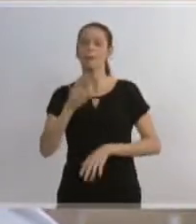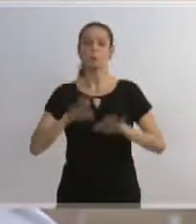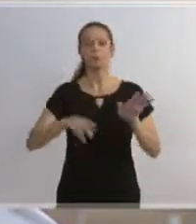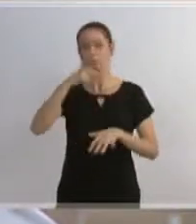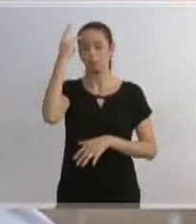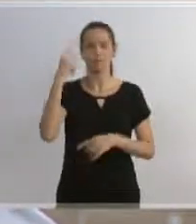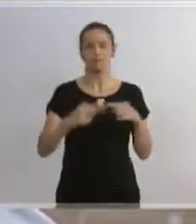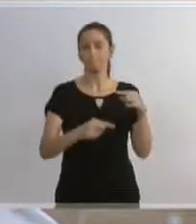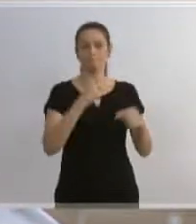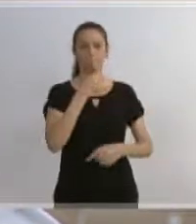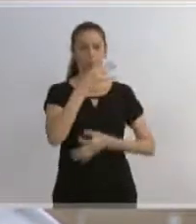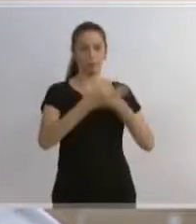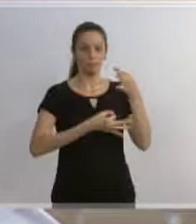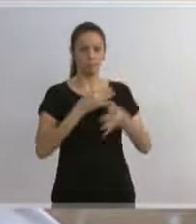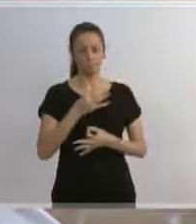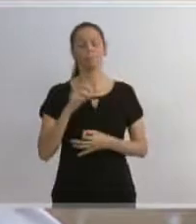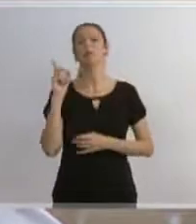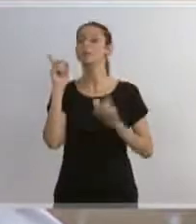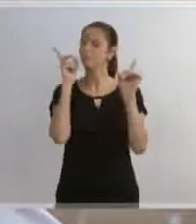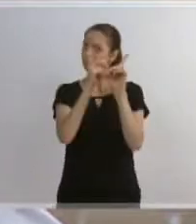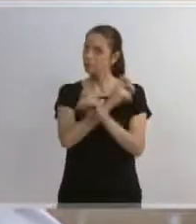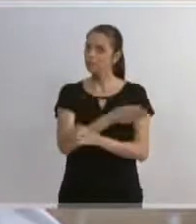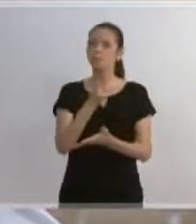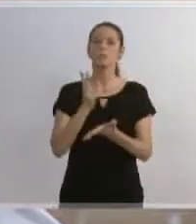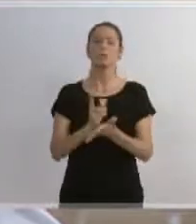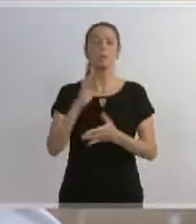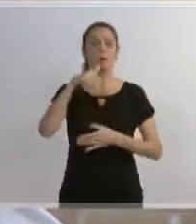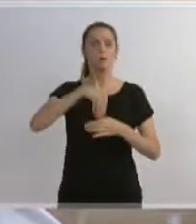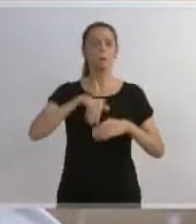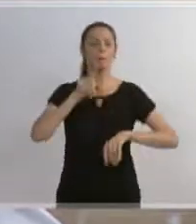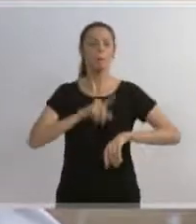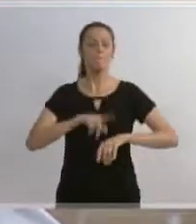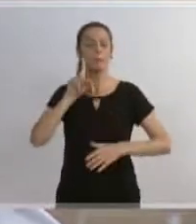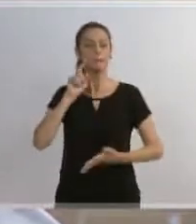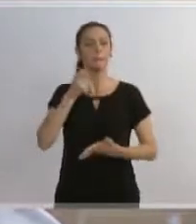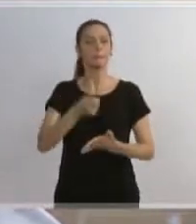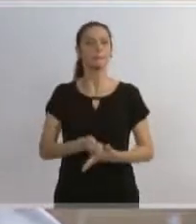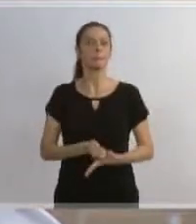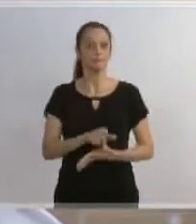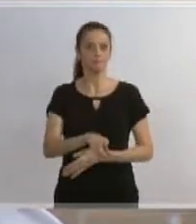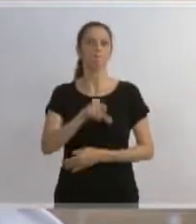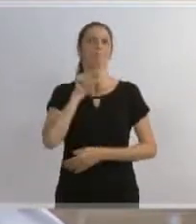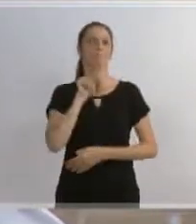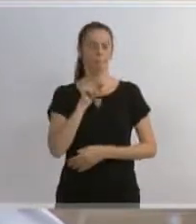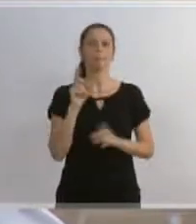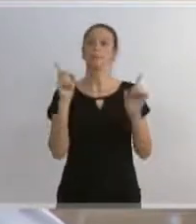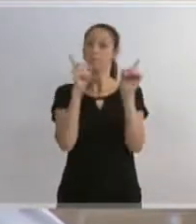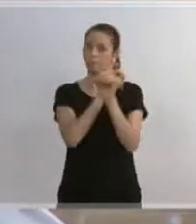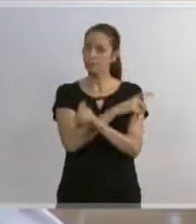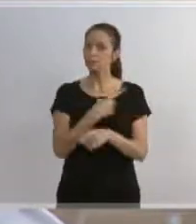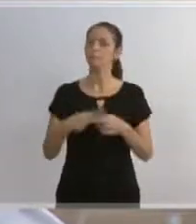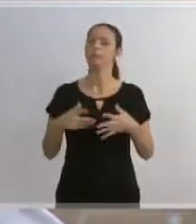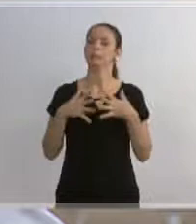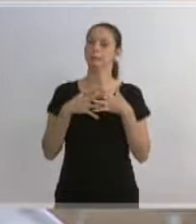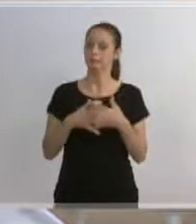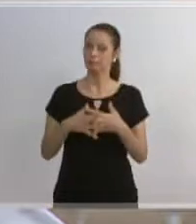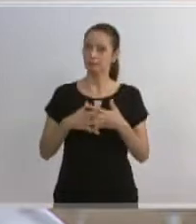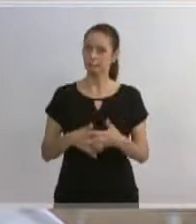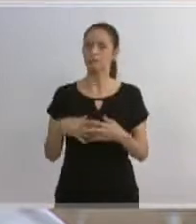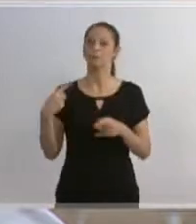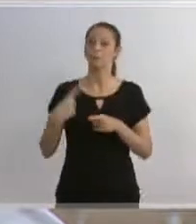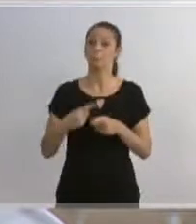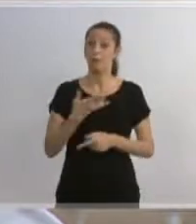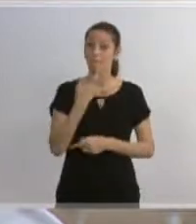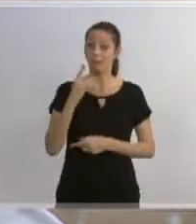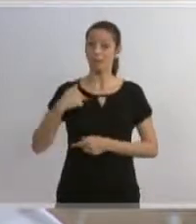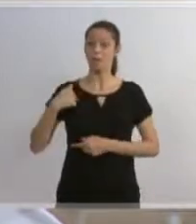nossos votos. É muito difícil. Cada vez que a gente vota, uma escolha que a gente faz, são situações complicadas, situações complexas. Ter a caneta na mão não é